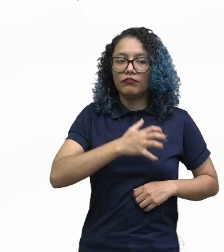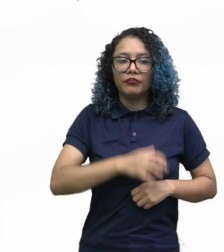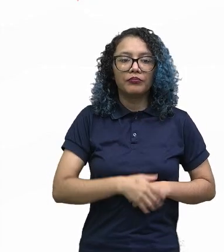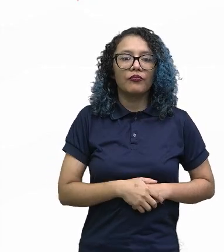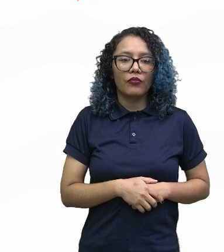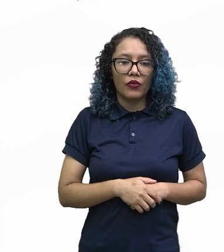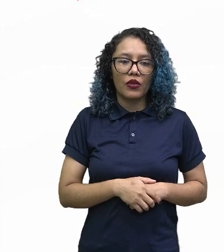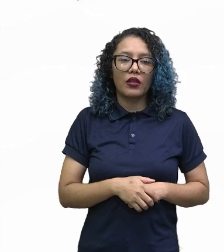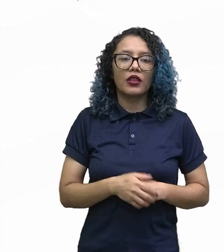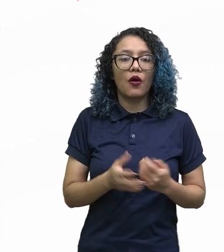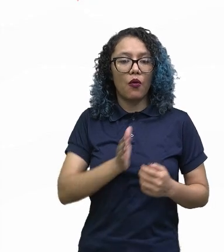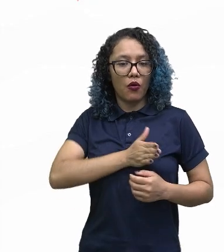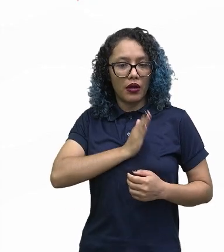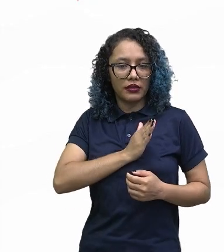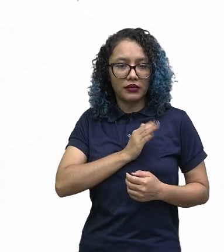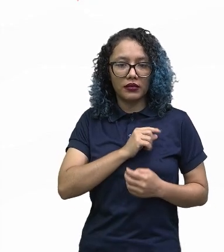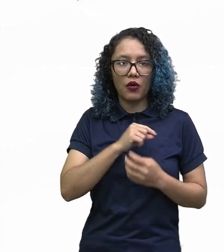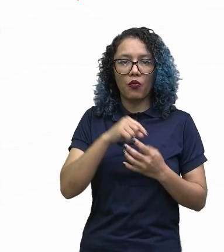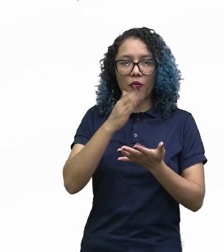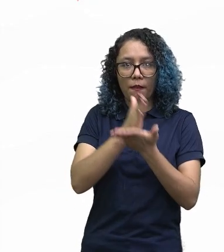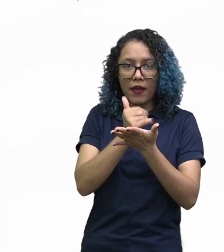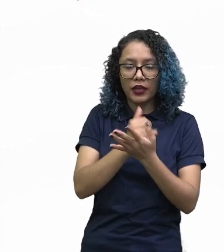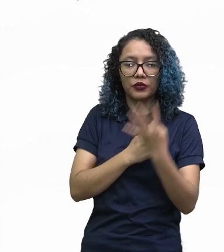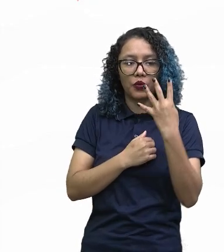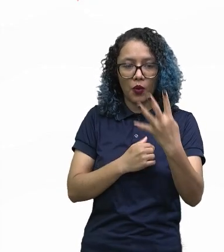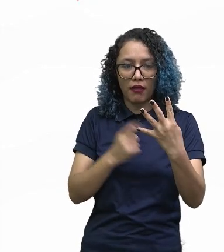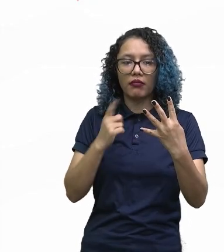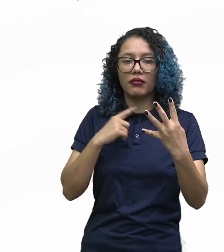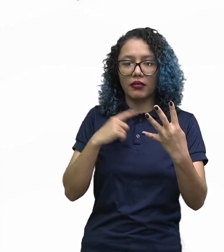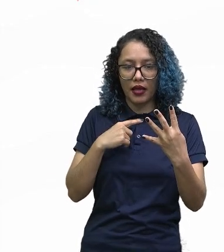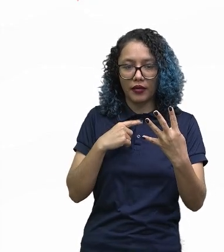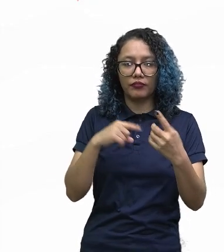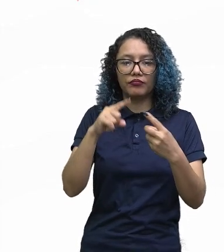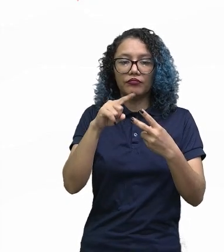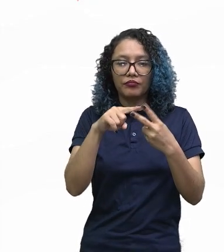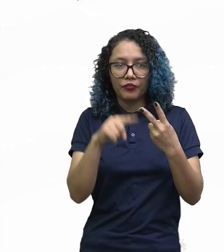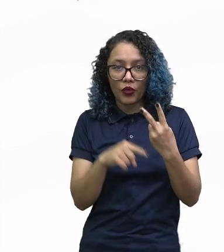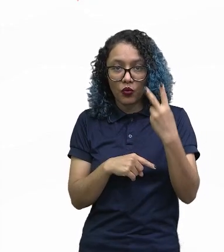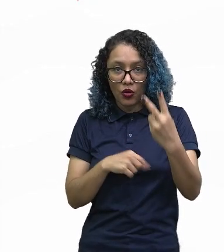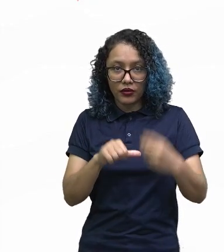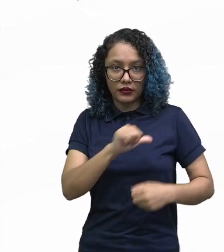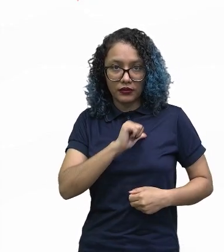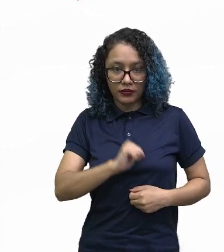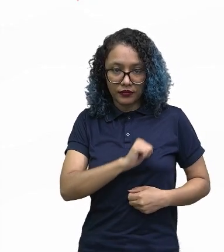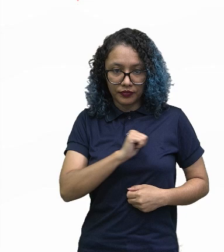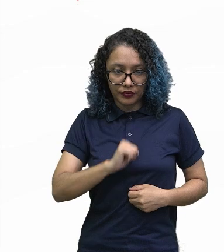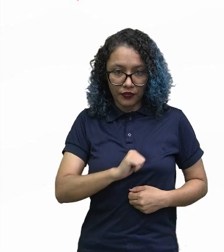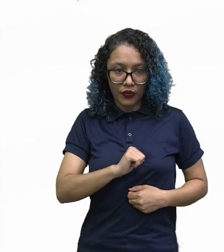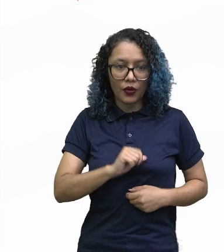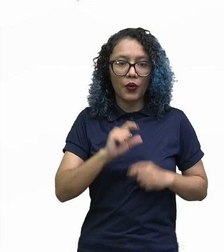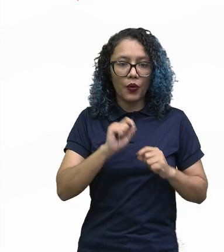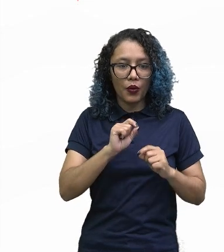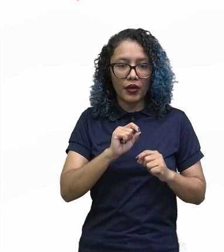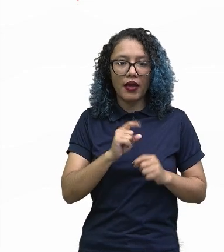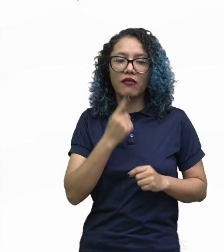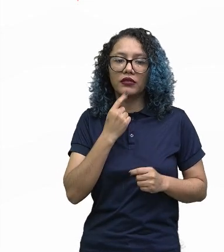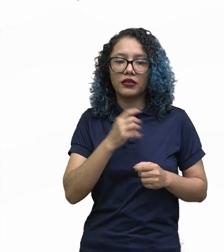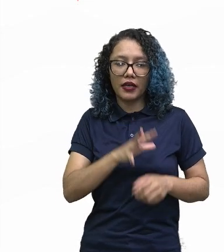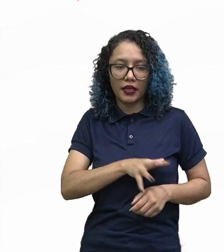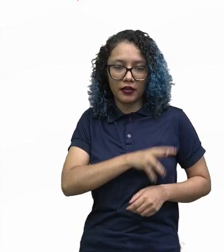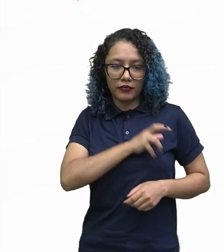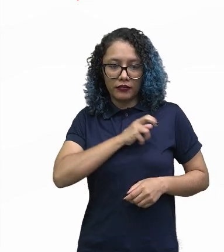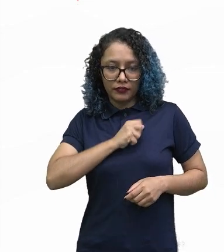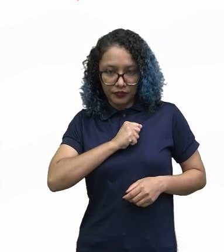humano ele possui 4 câmaras, ou 4 cavidades. São 2 átrios, por onde o sangue entra no coração, e